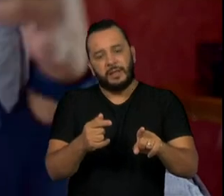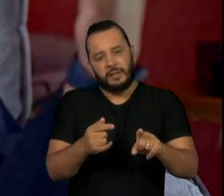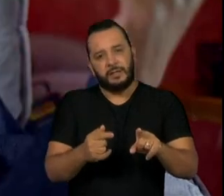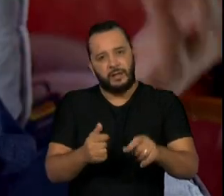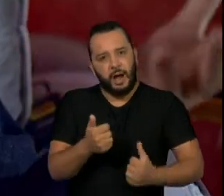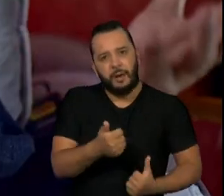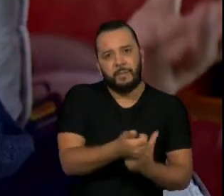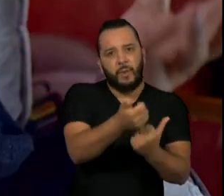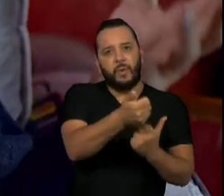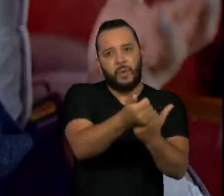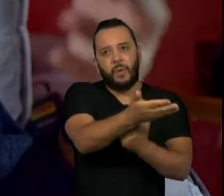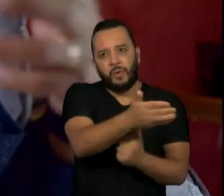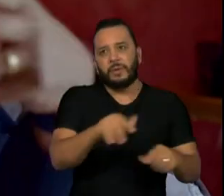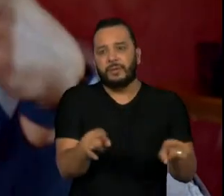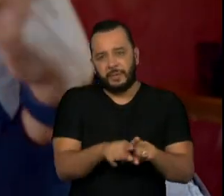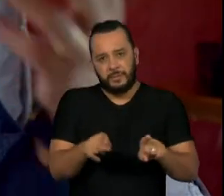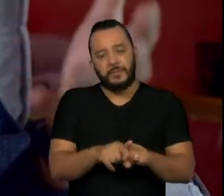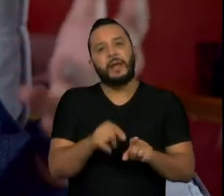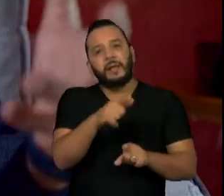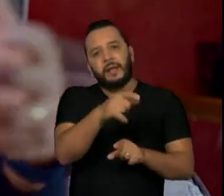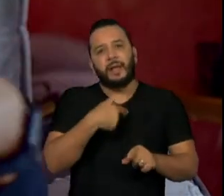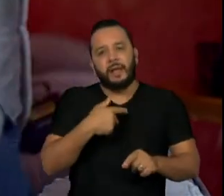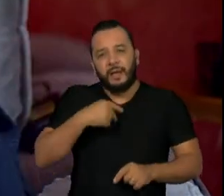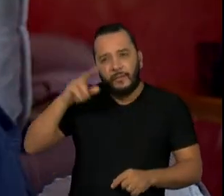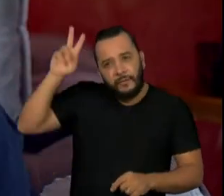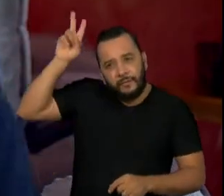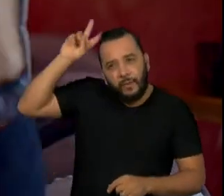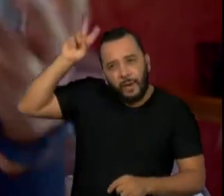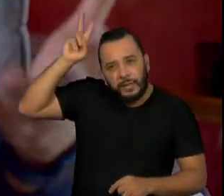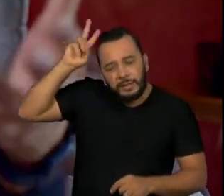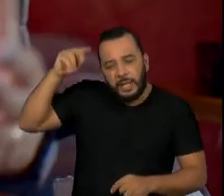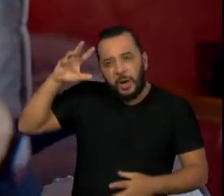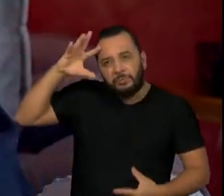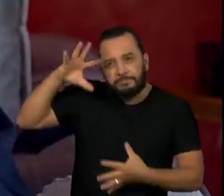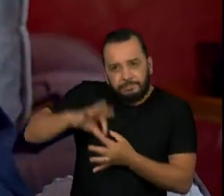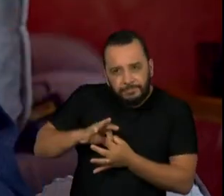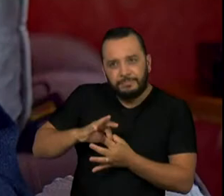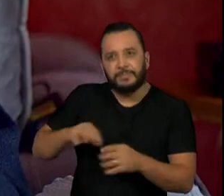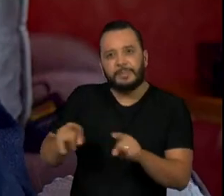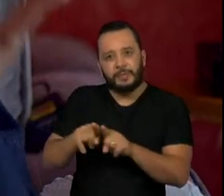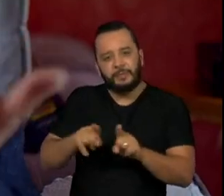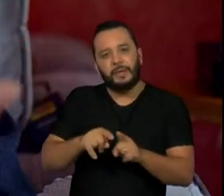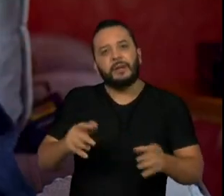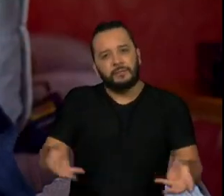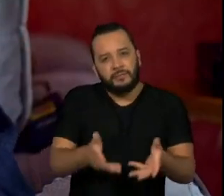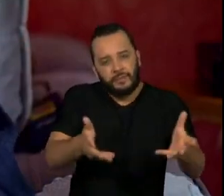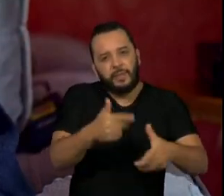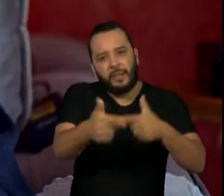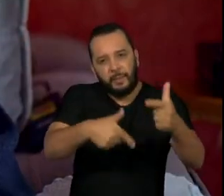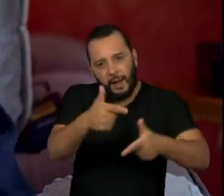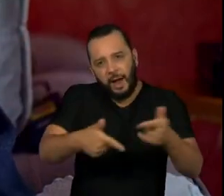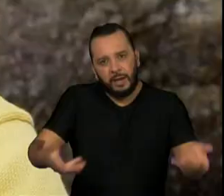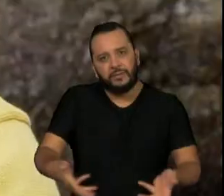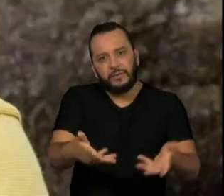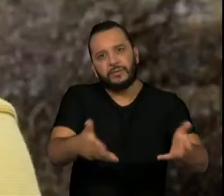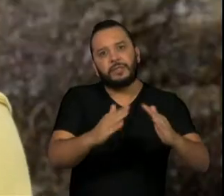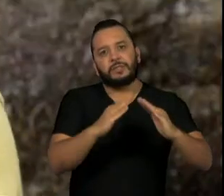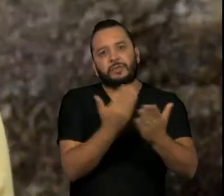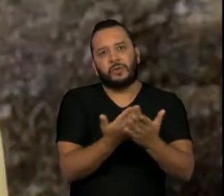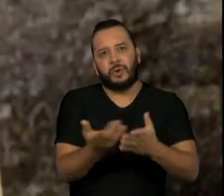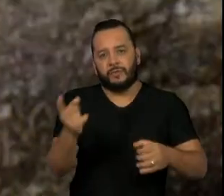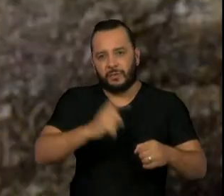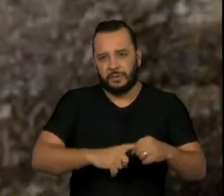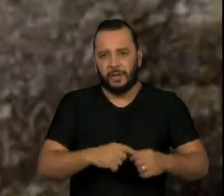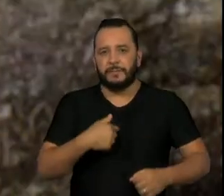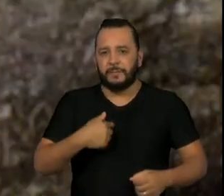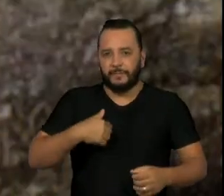igreja ajuda a pessoa a encontrar sua vocação, a encontrar trabalho, a voltar para a escola, etc, etc. Fé